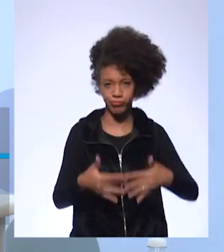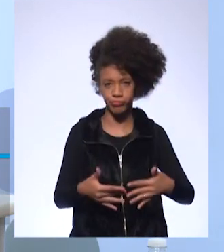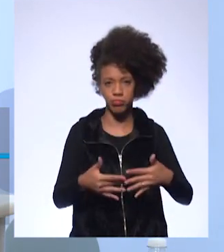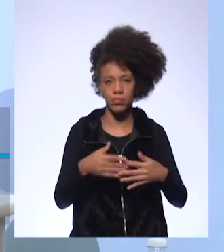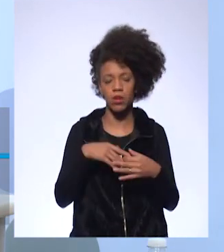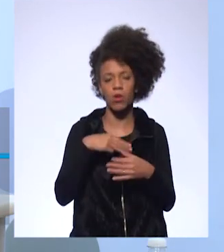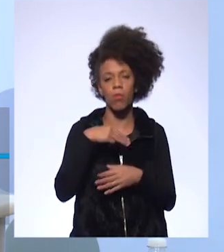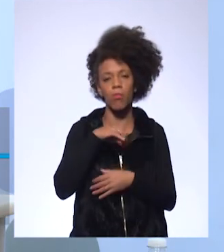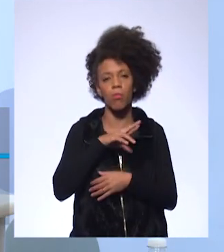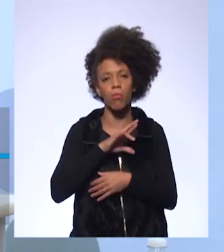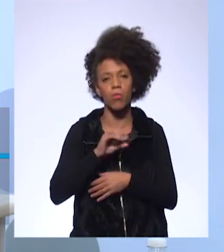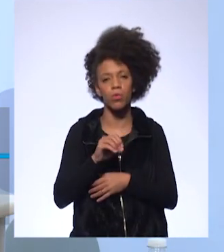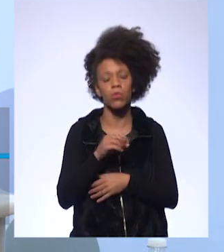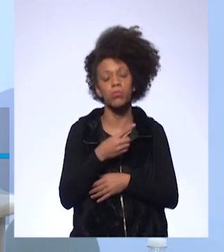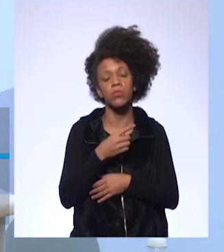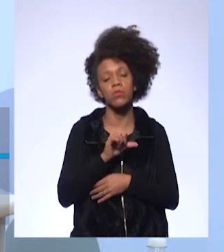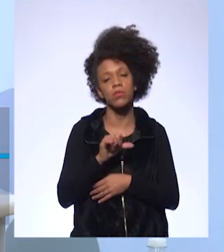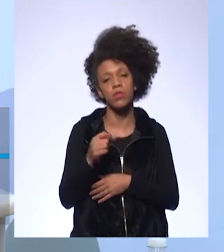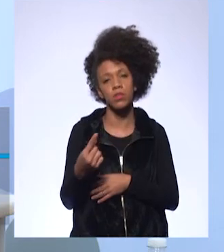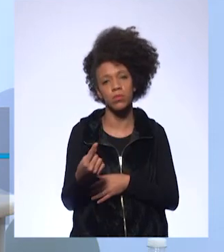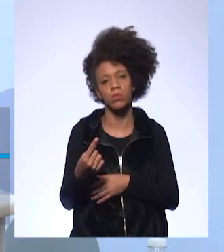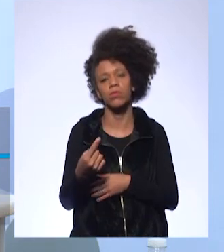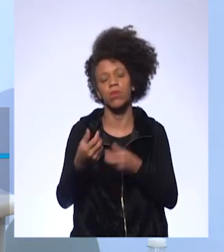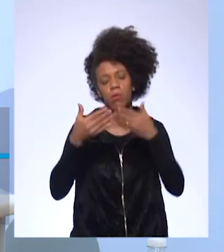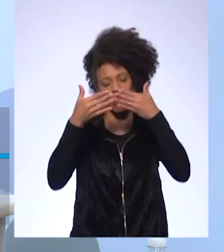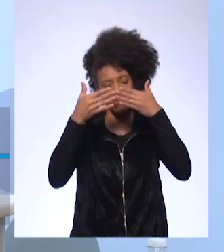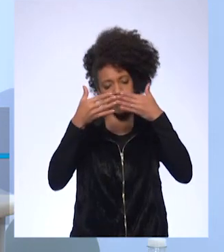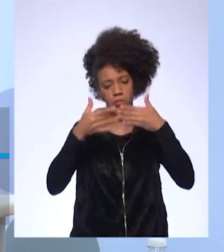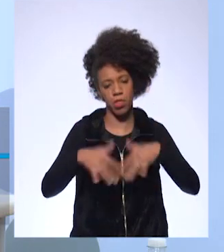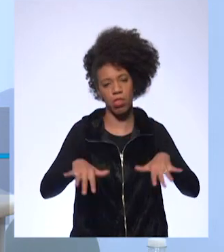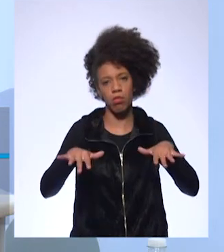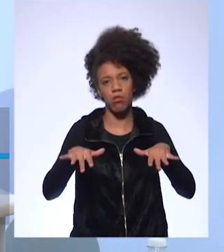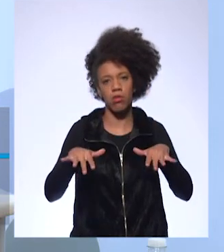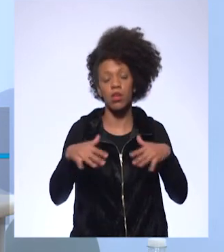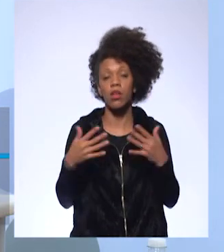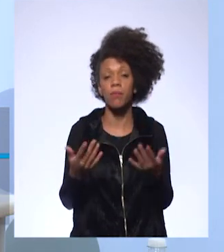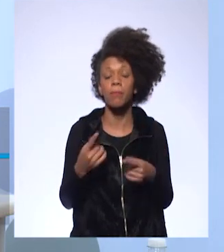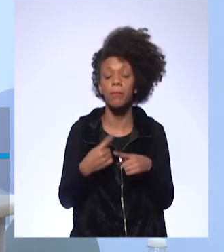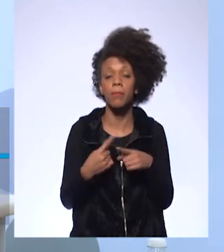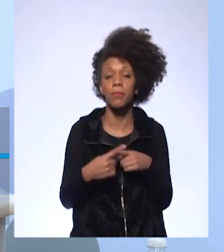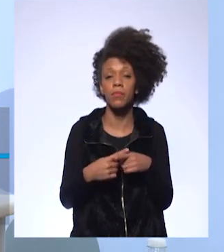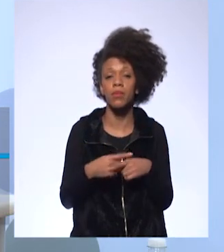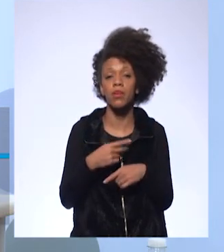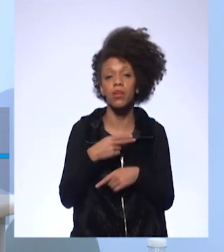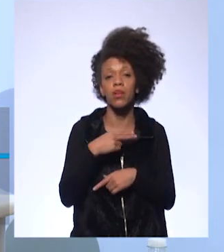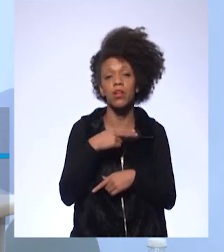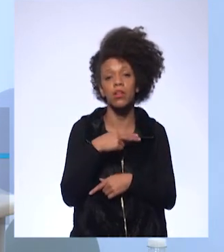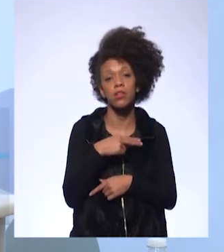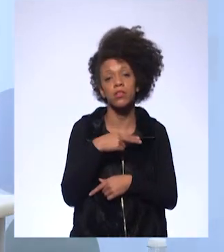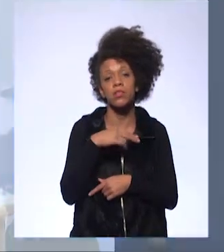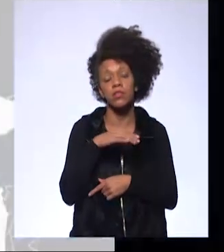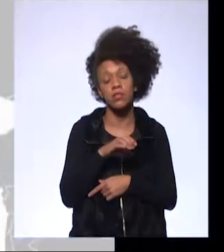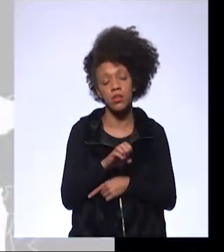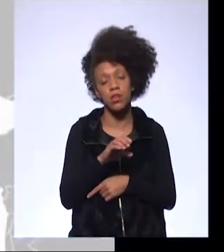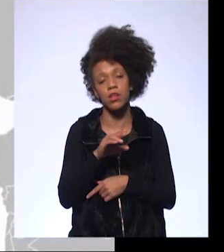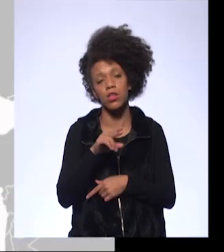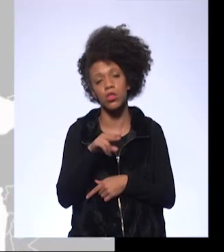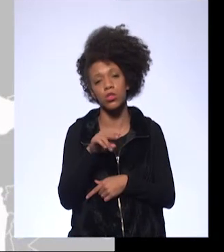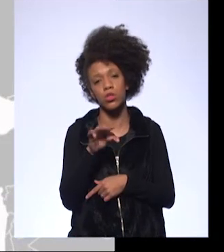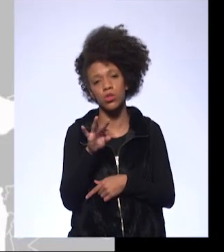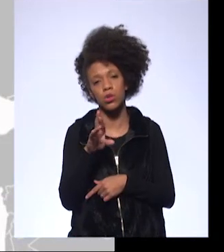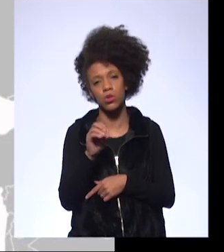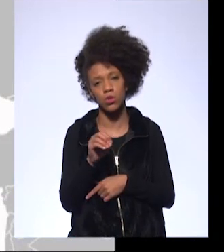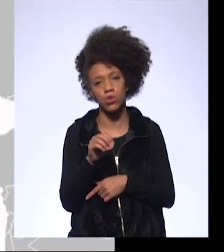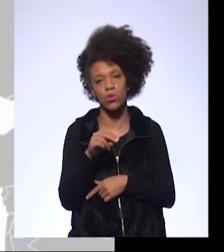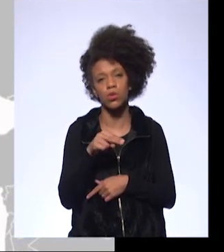em 1991. Então, aproveitando essa situação, porque Letônia, Lituânia e Estônia foram as 3 últimas repúblicas das